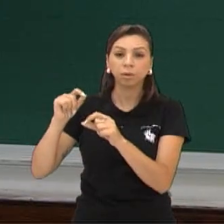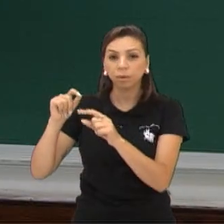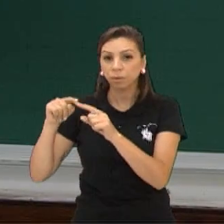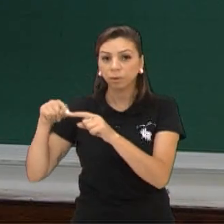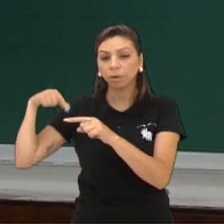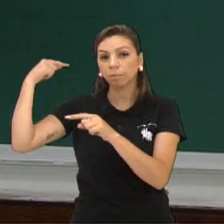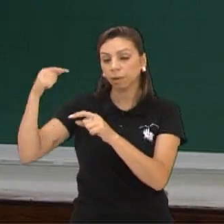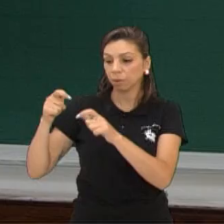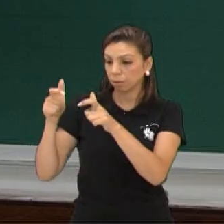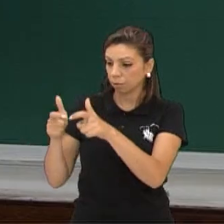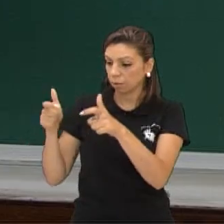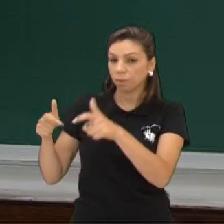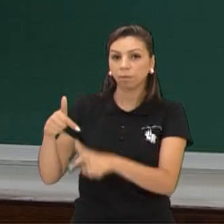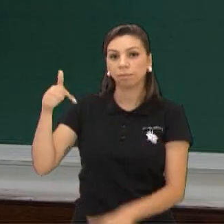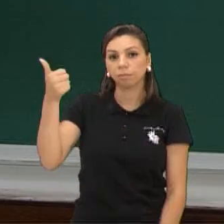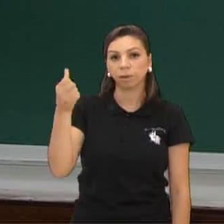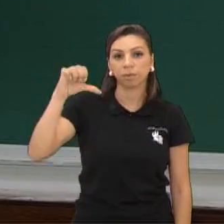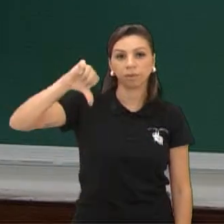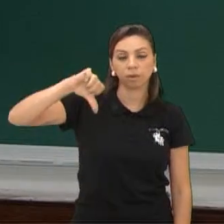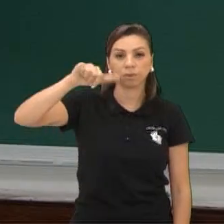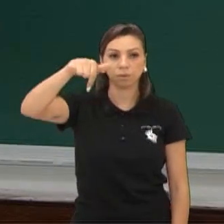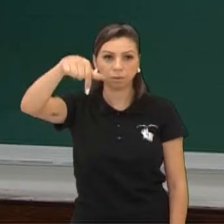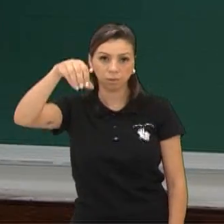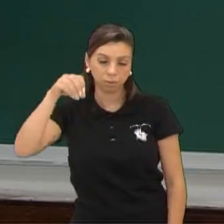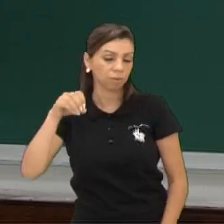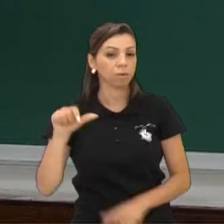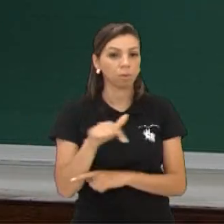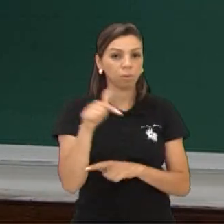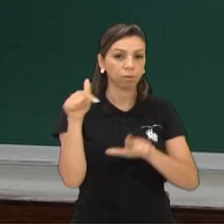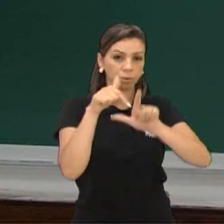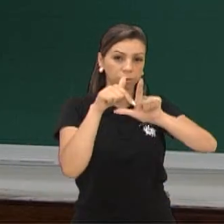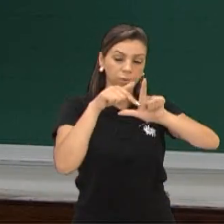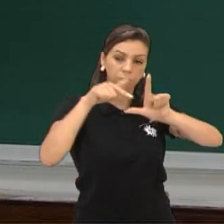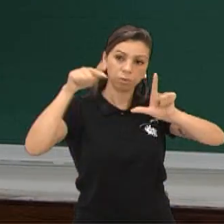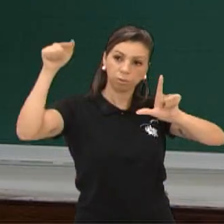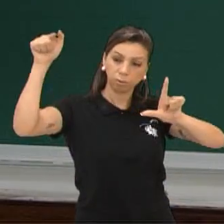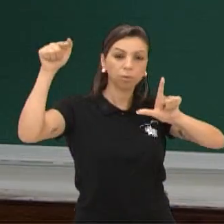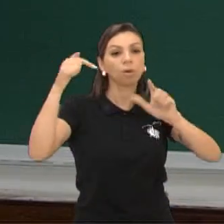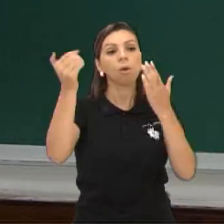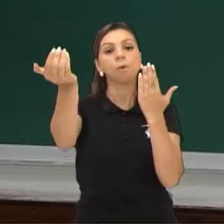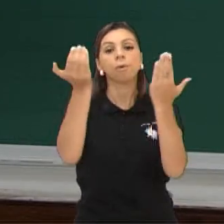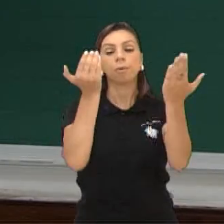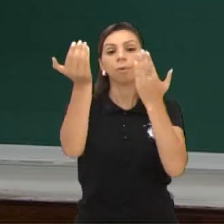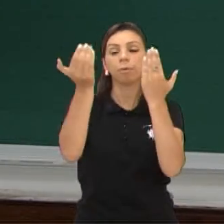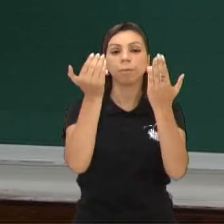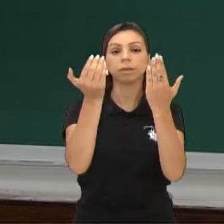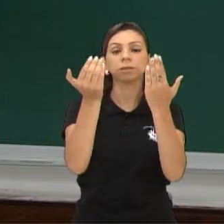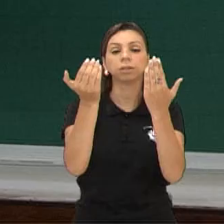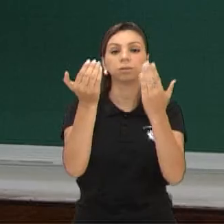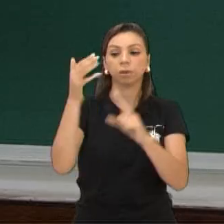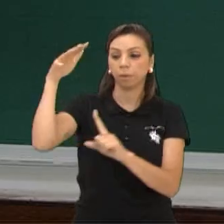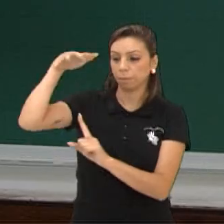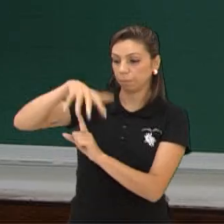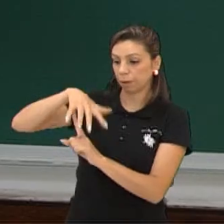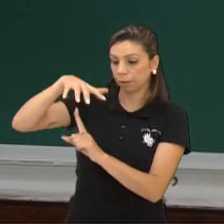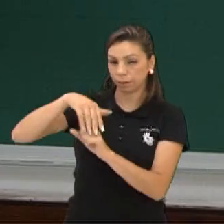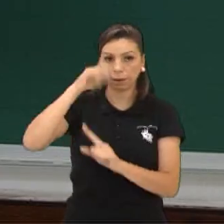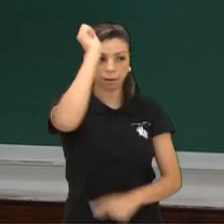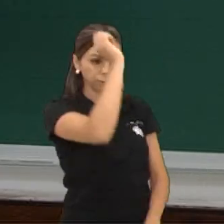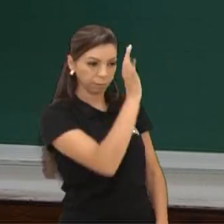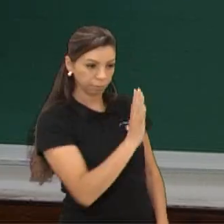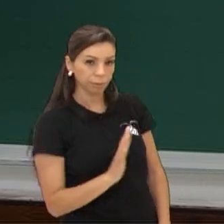avolumar a partir de 1970. Nesse outro gráfico, um comparativo Paraná-Brasil com a